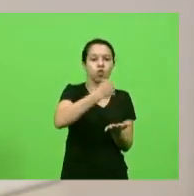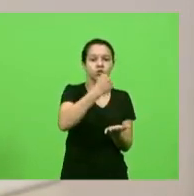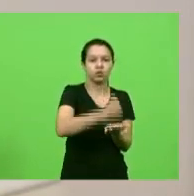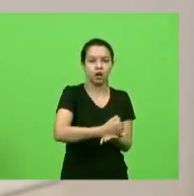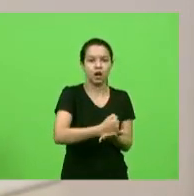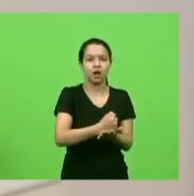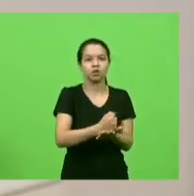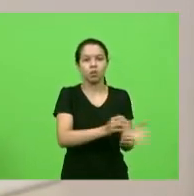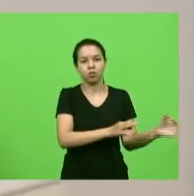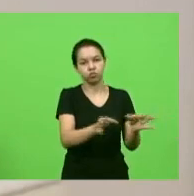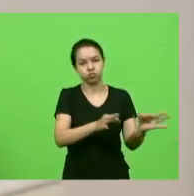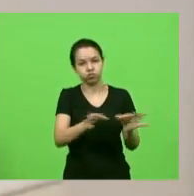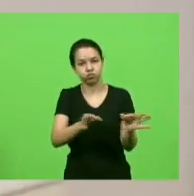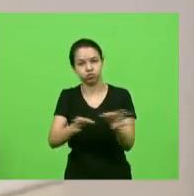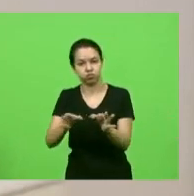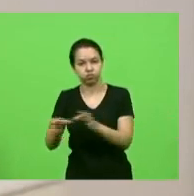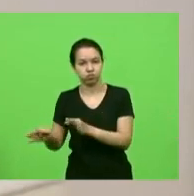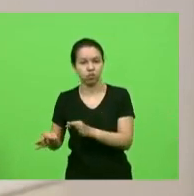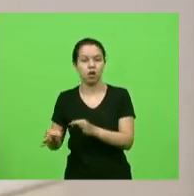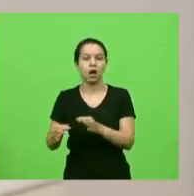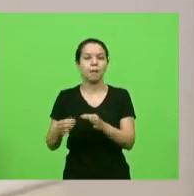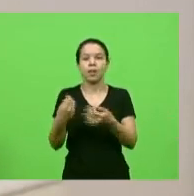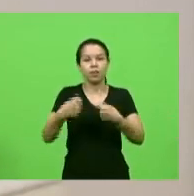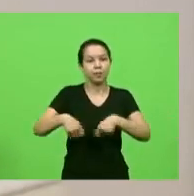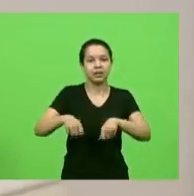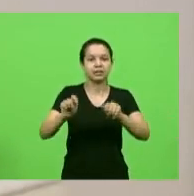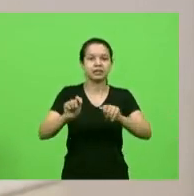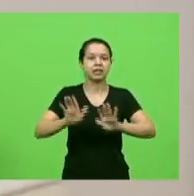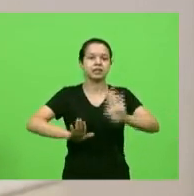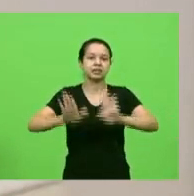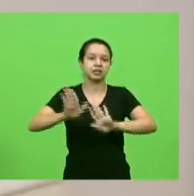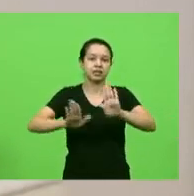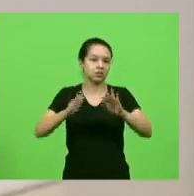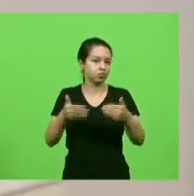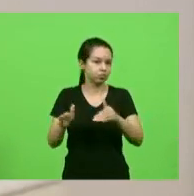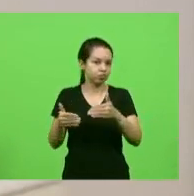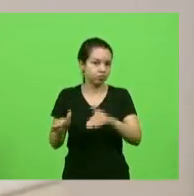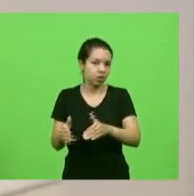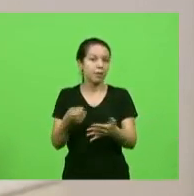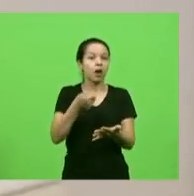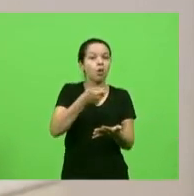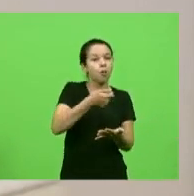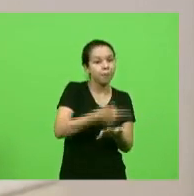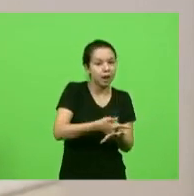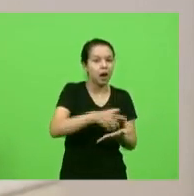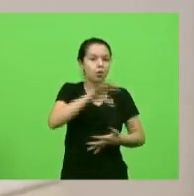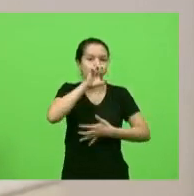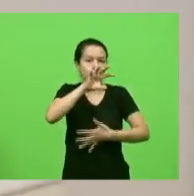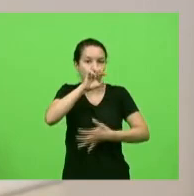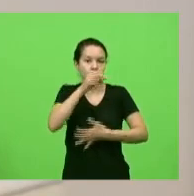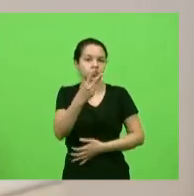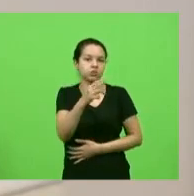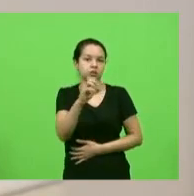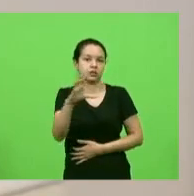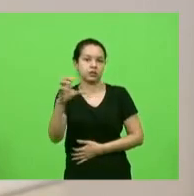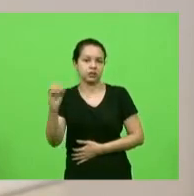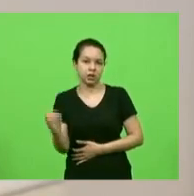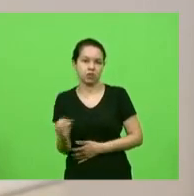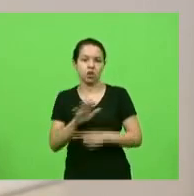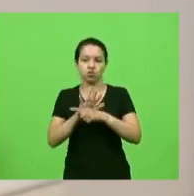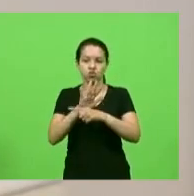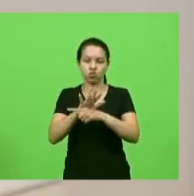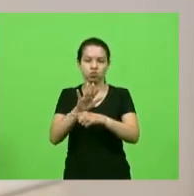de licitação referente à aquisição emergencial de 200 ventiladores pulmonares para atender demanda das